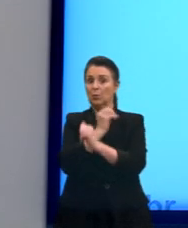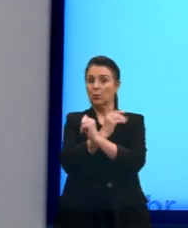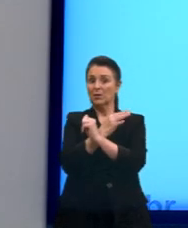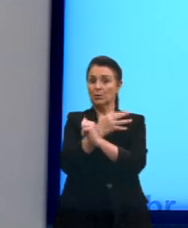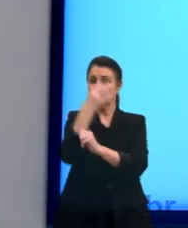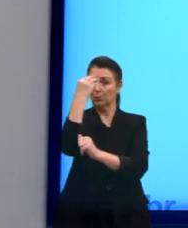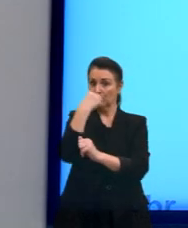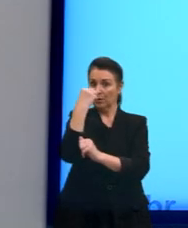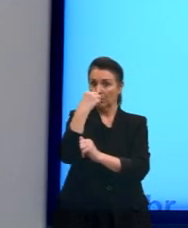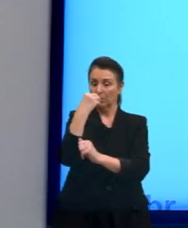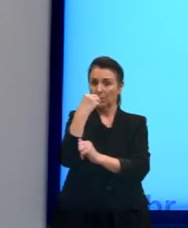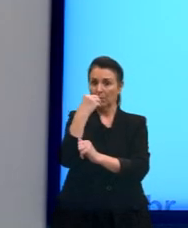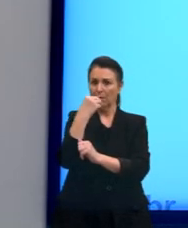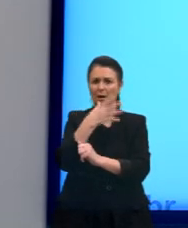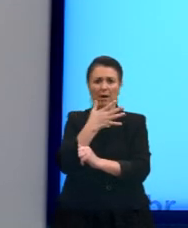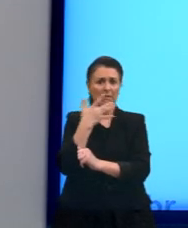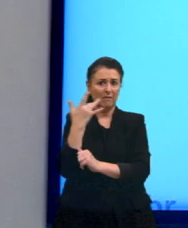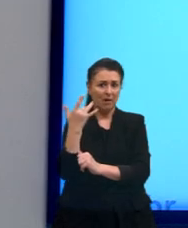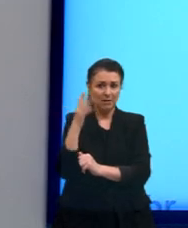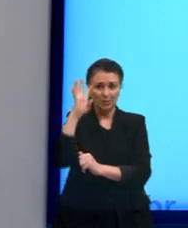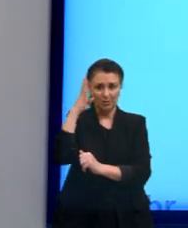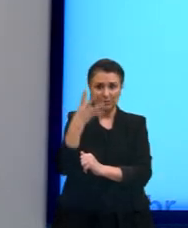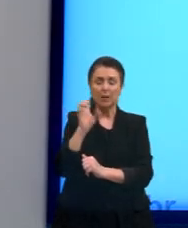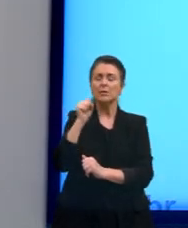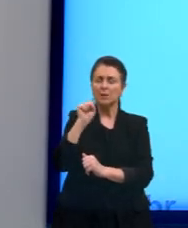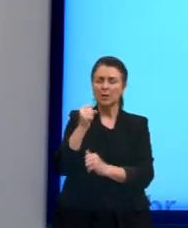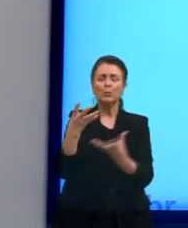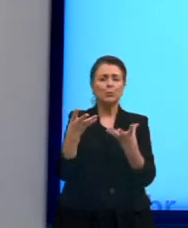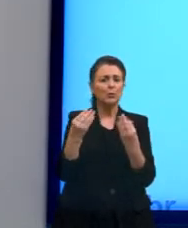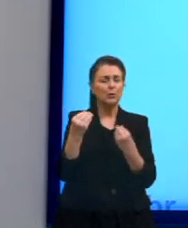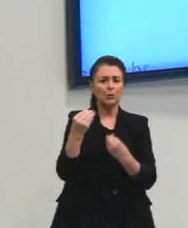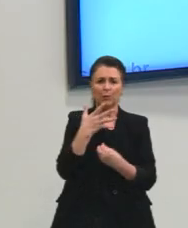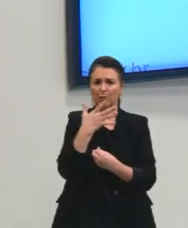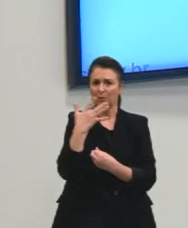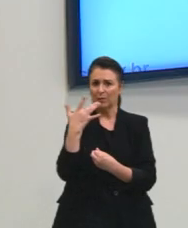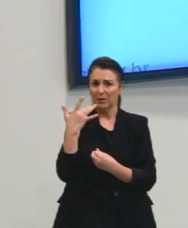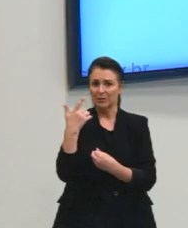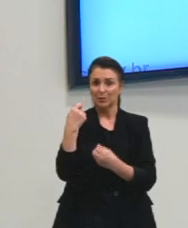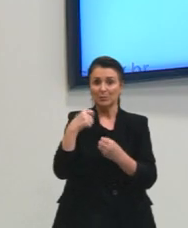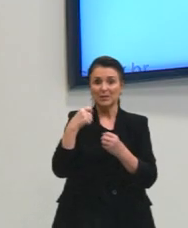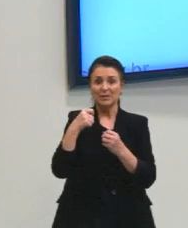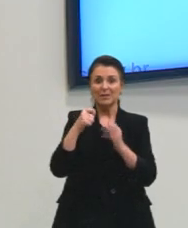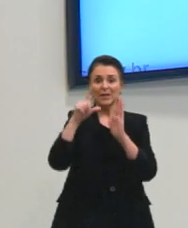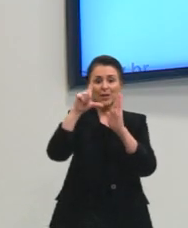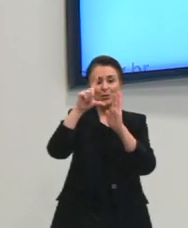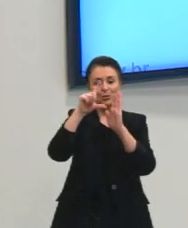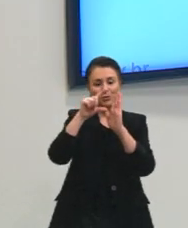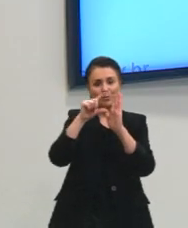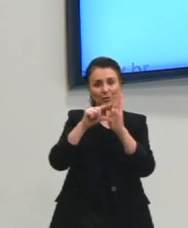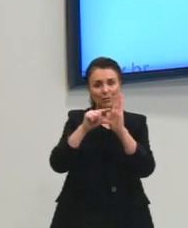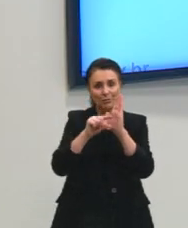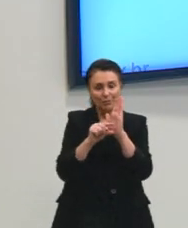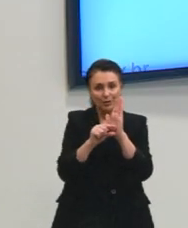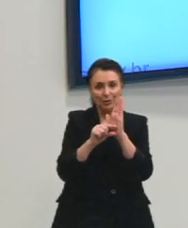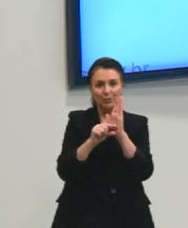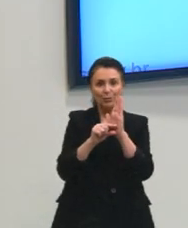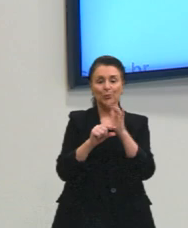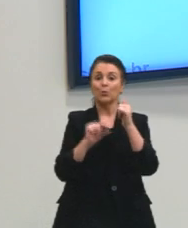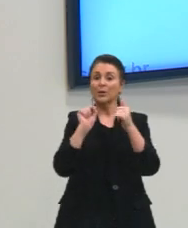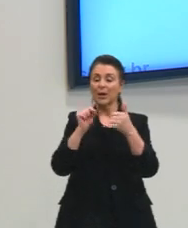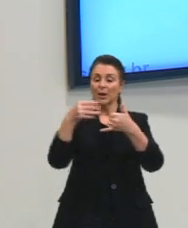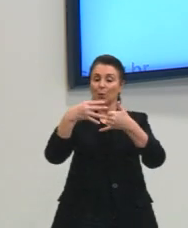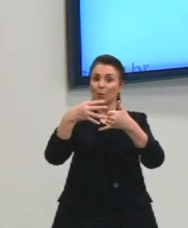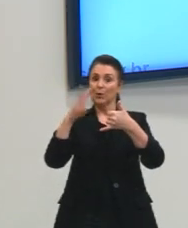fácil de resolver desse jeito fica muito fácil Porque eu só preciso fazer essa subtração diminuir o hidrogênio do